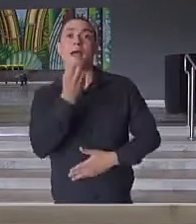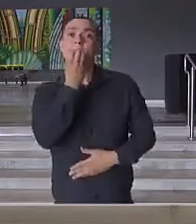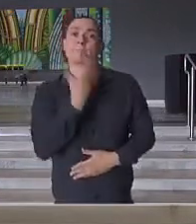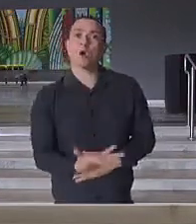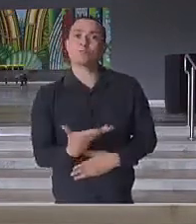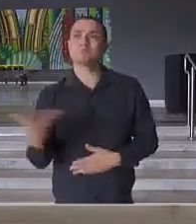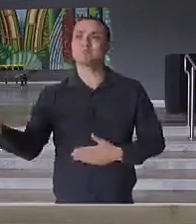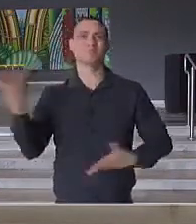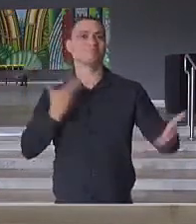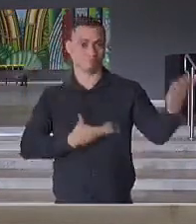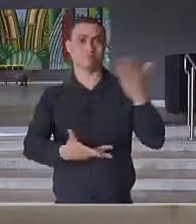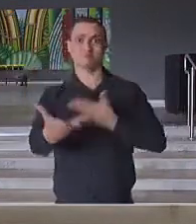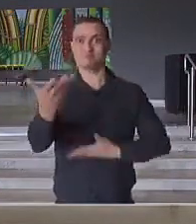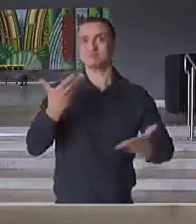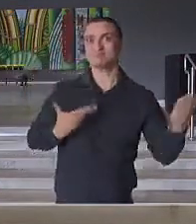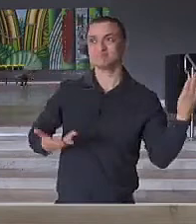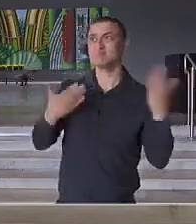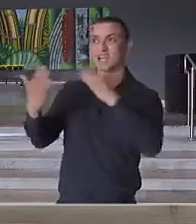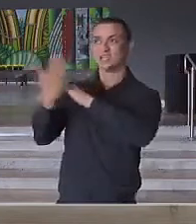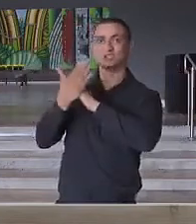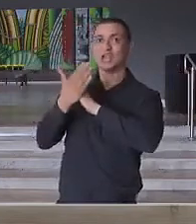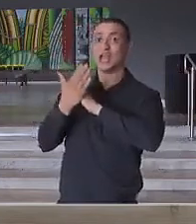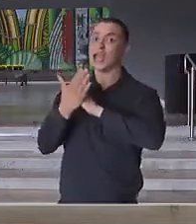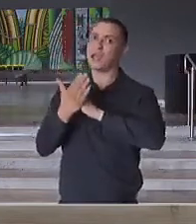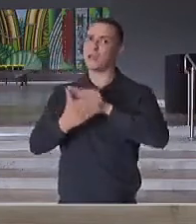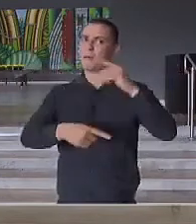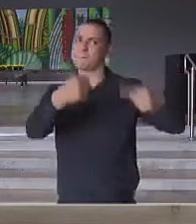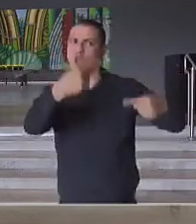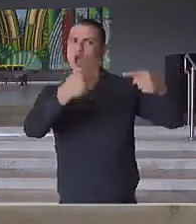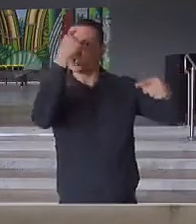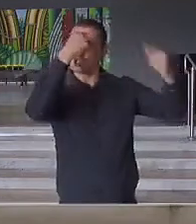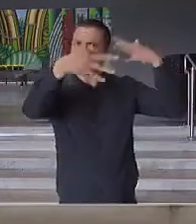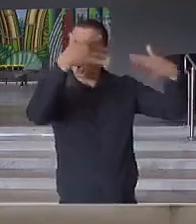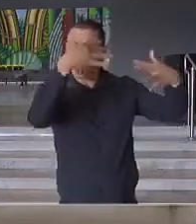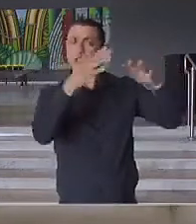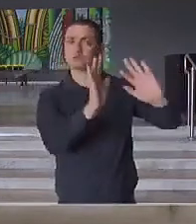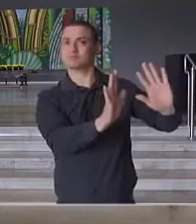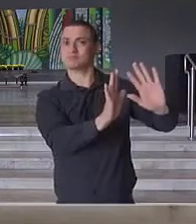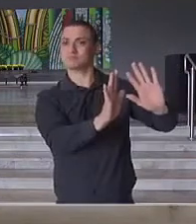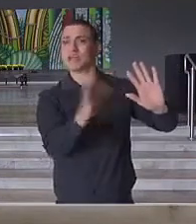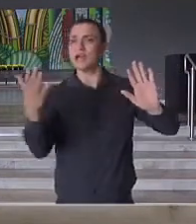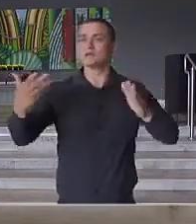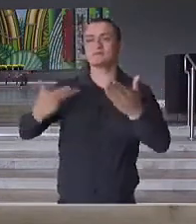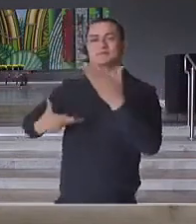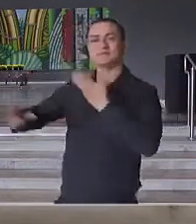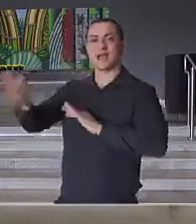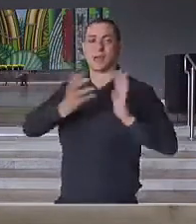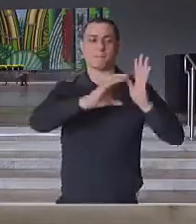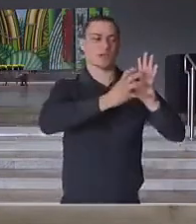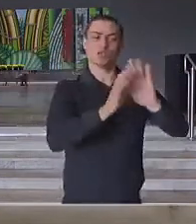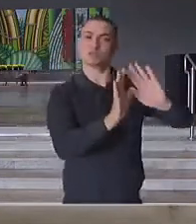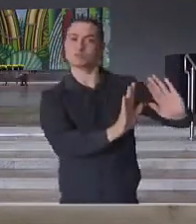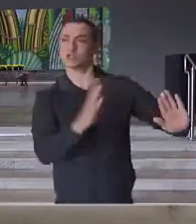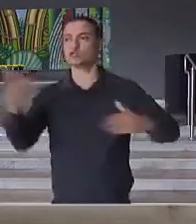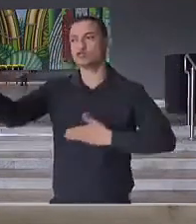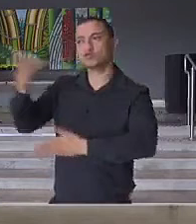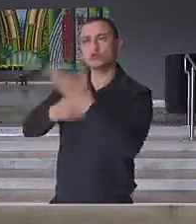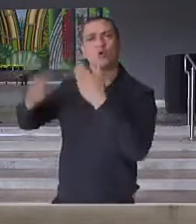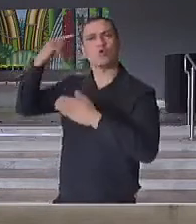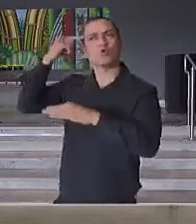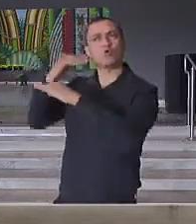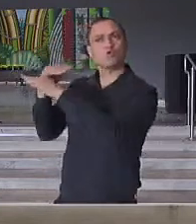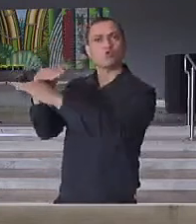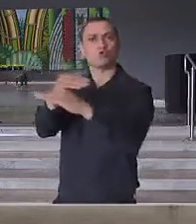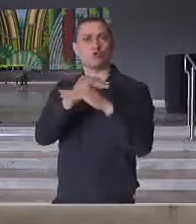relações, é colocar a diplomacia longe da visão ideológica, distante da visão partidária e próxima do bom